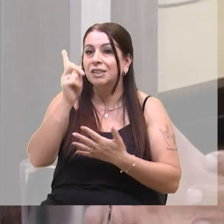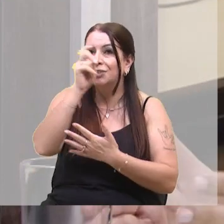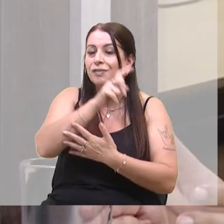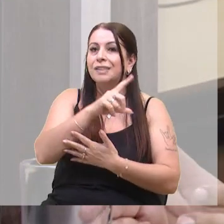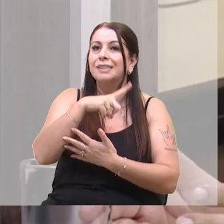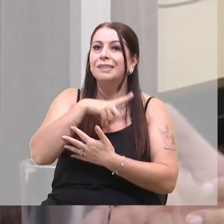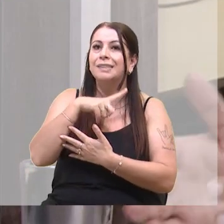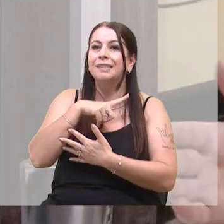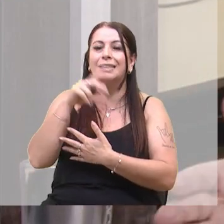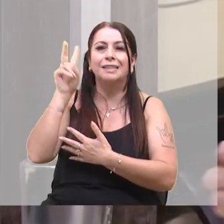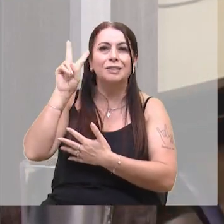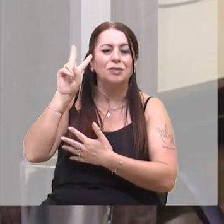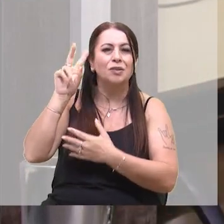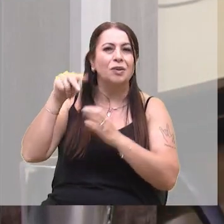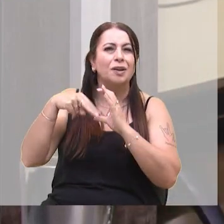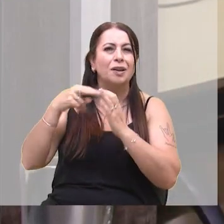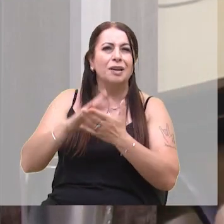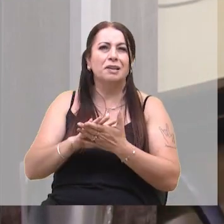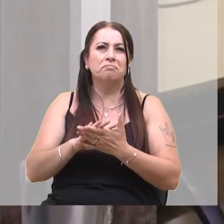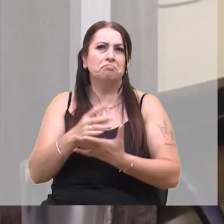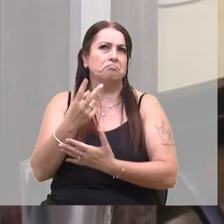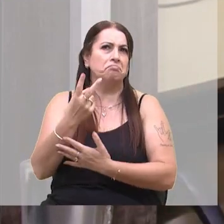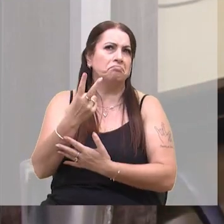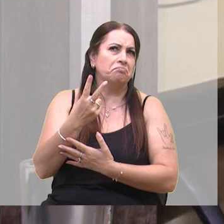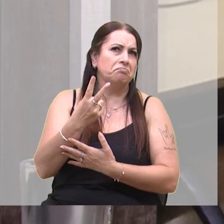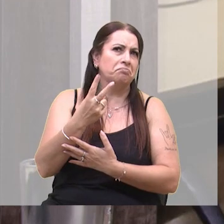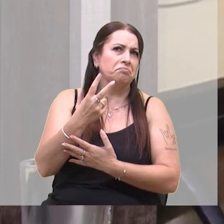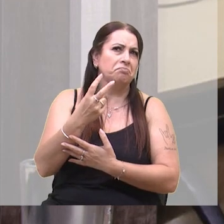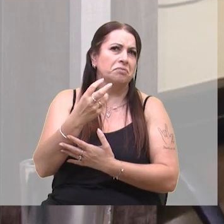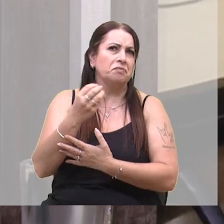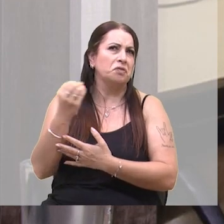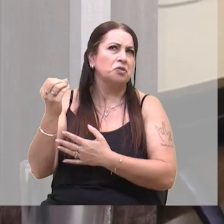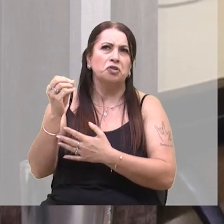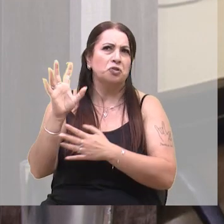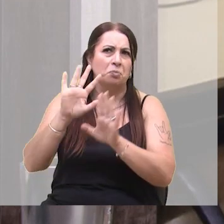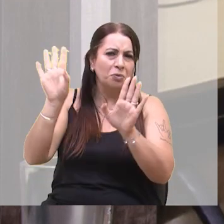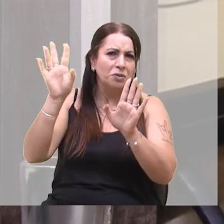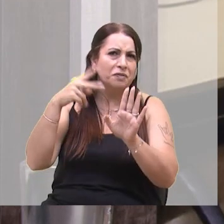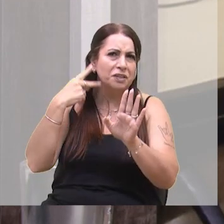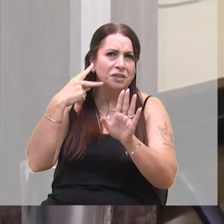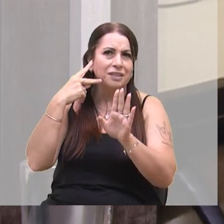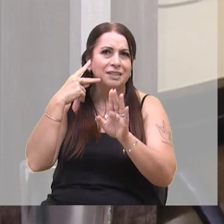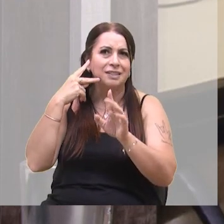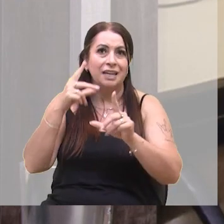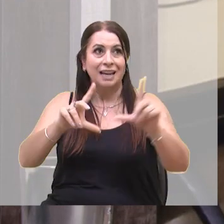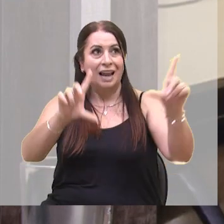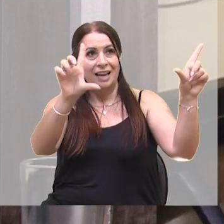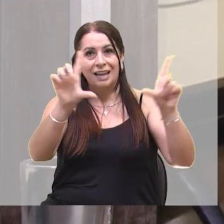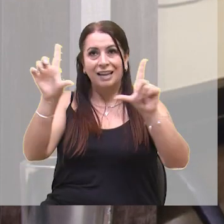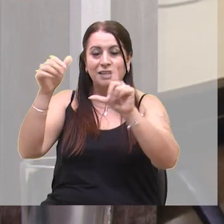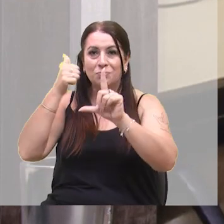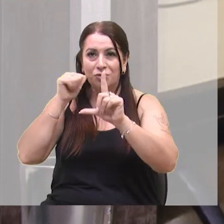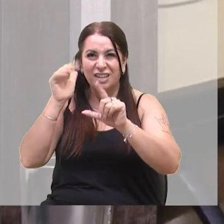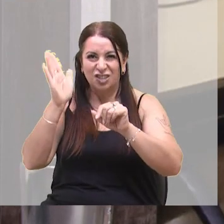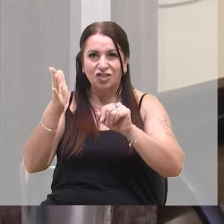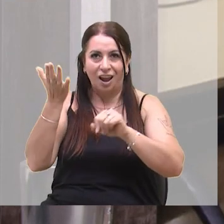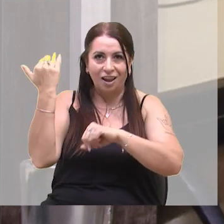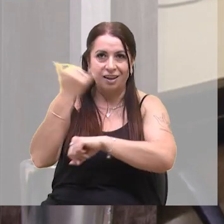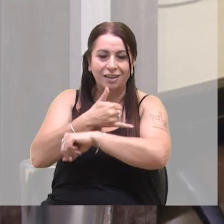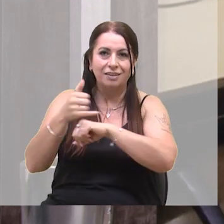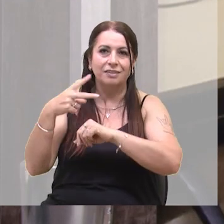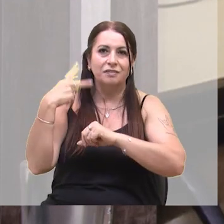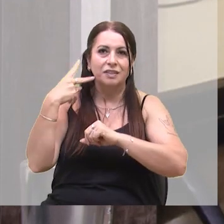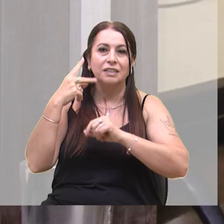ser algo normal, mas ainda não é. É muito difícil, nós temos aí na história da Câmara 20 e poucas